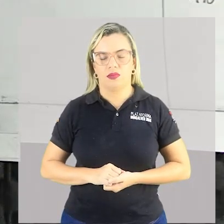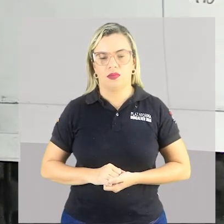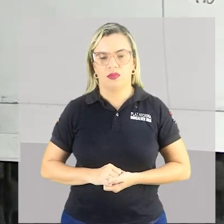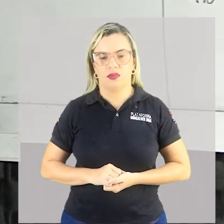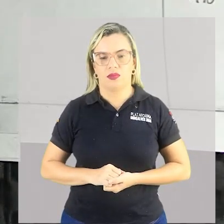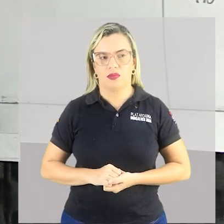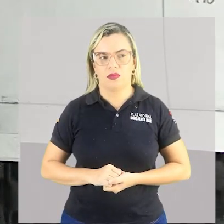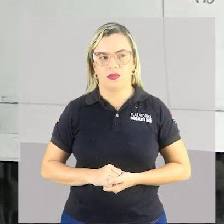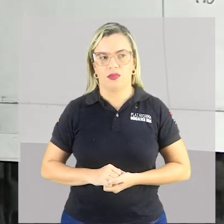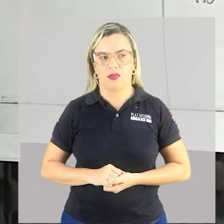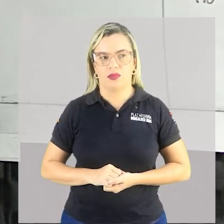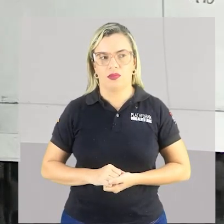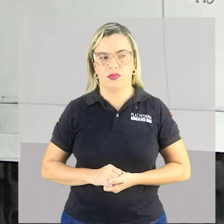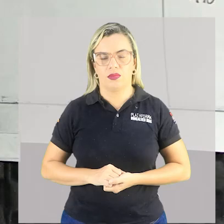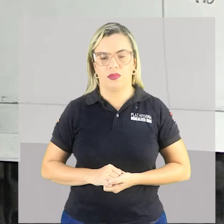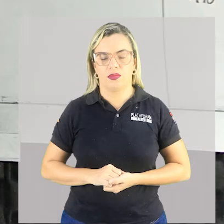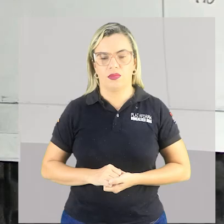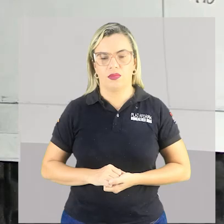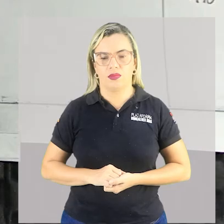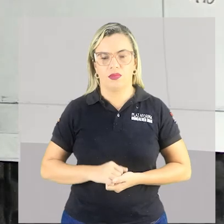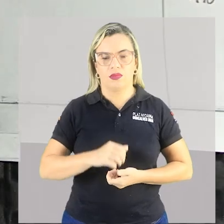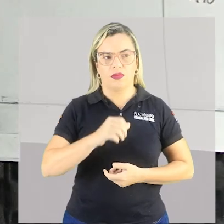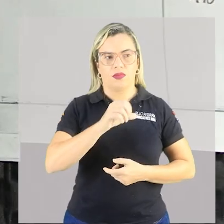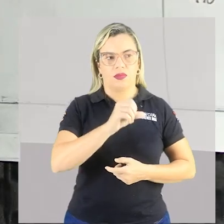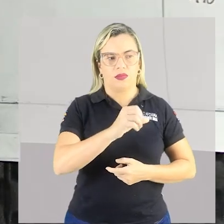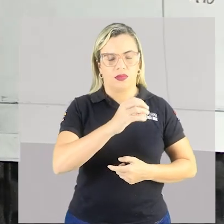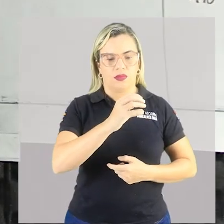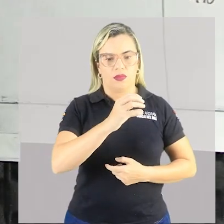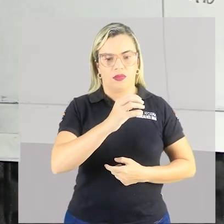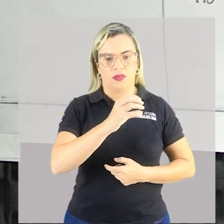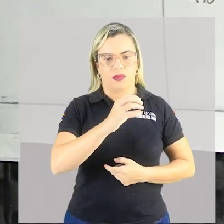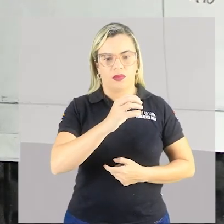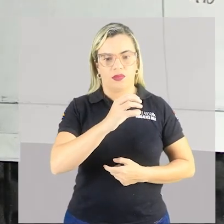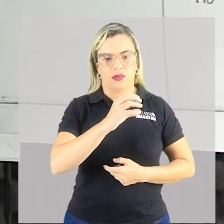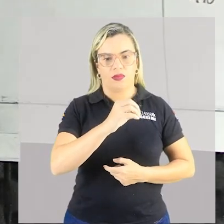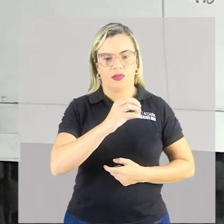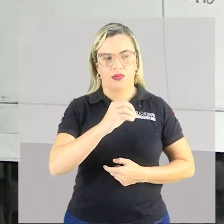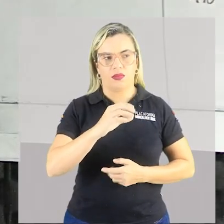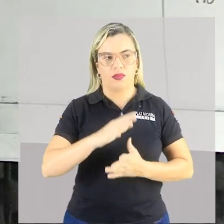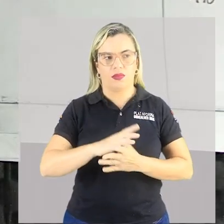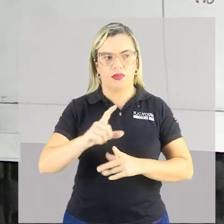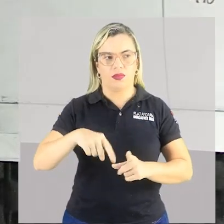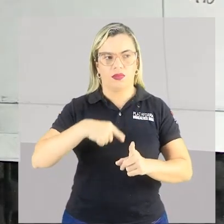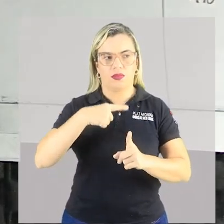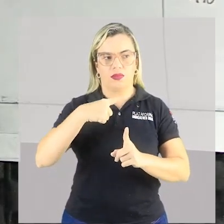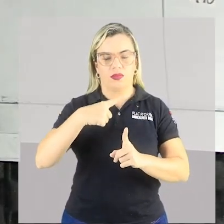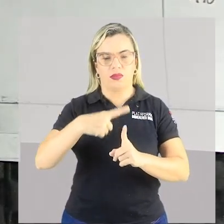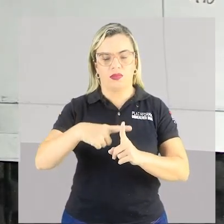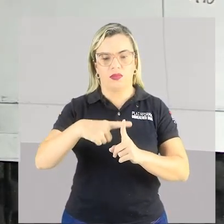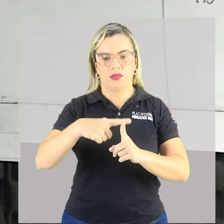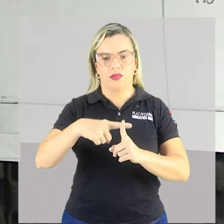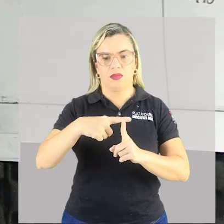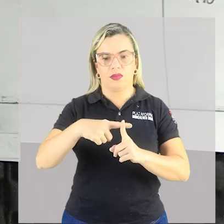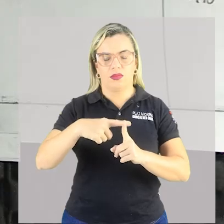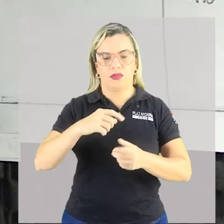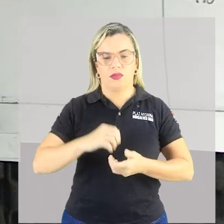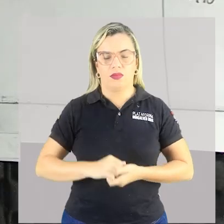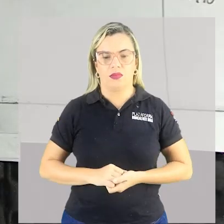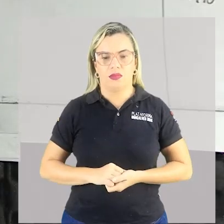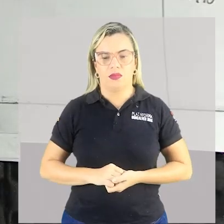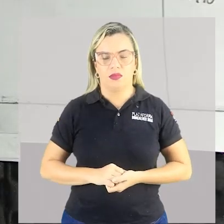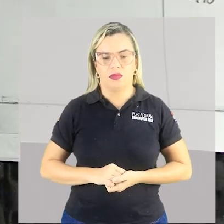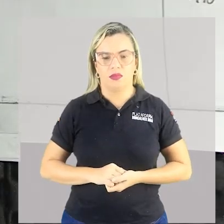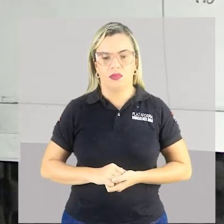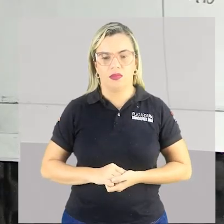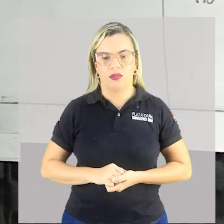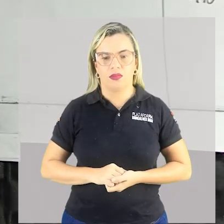isso, 900, então vai ficar 900 mais, agora ele vai acrescentar o que? Tijolos, e o que a gente sabe? Que a relação entre